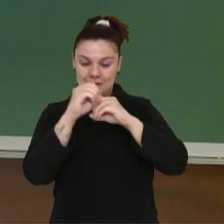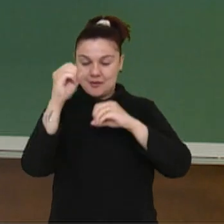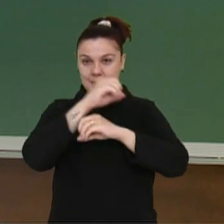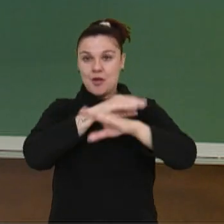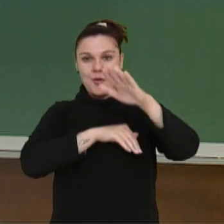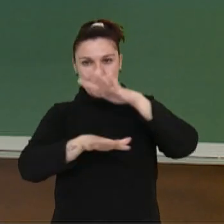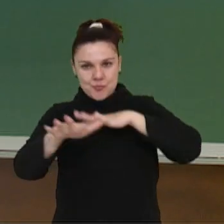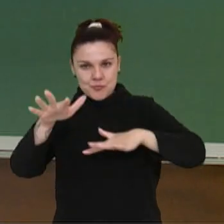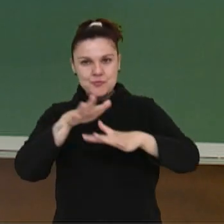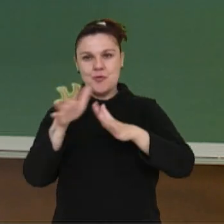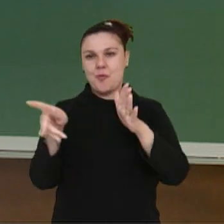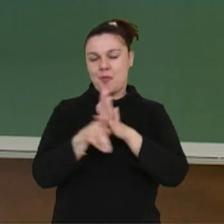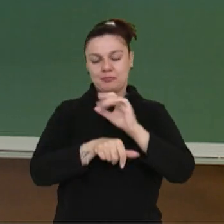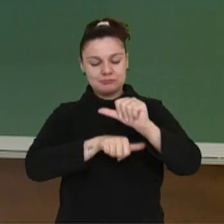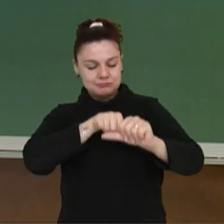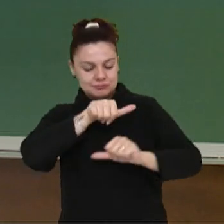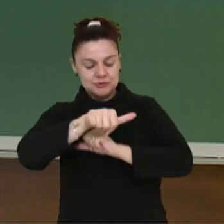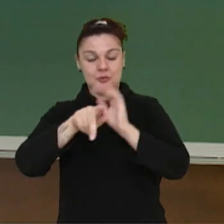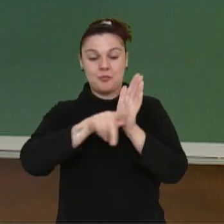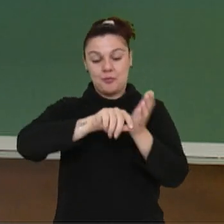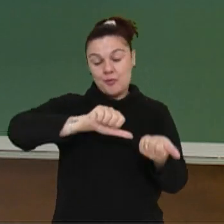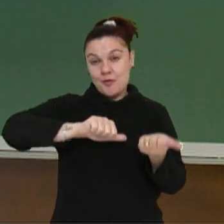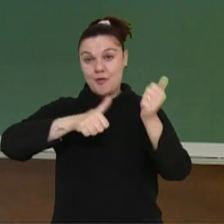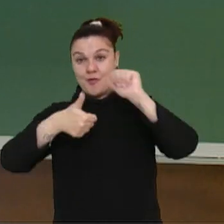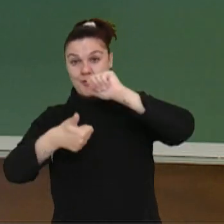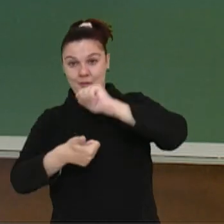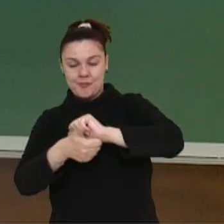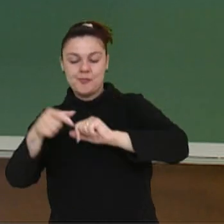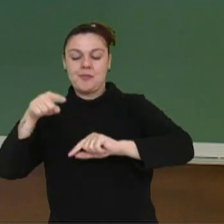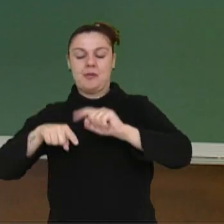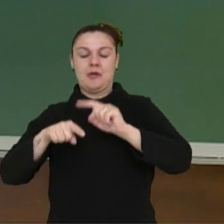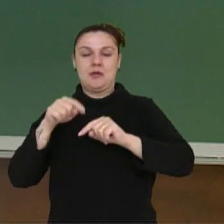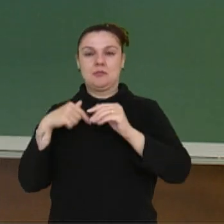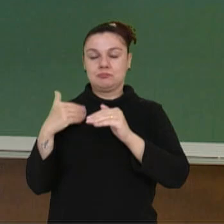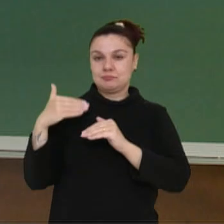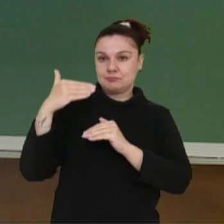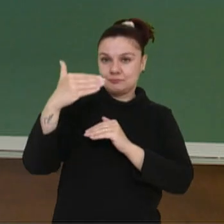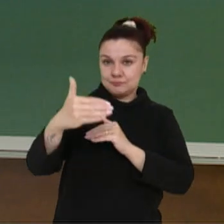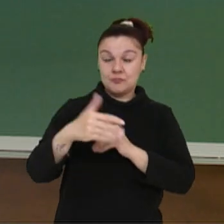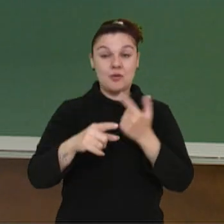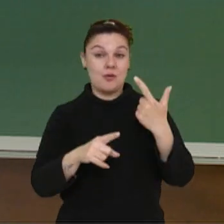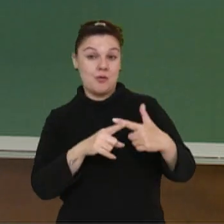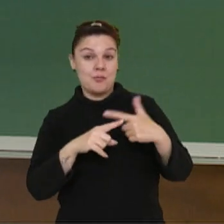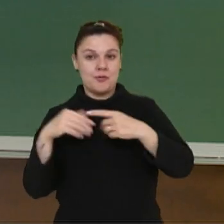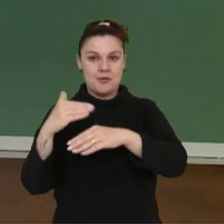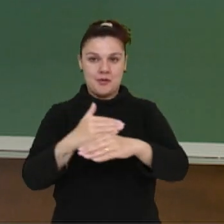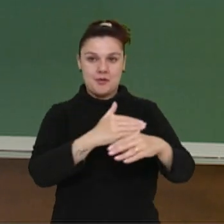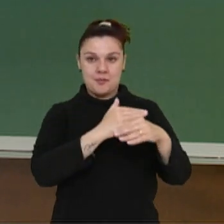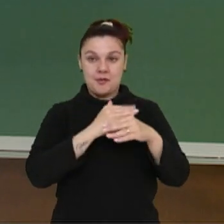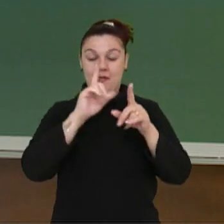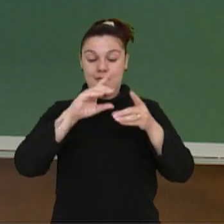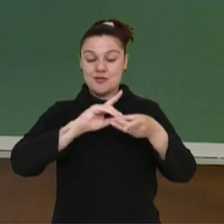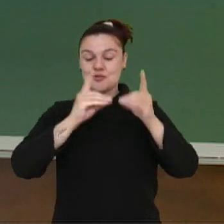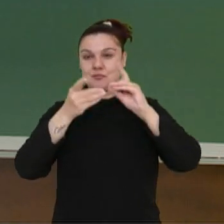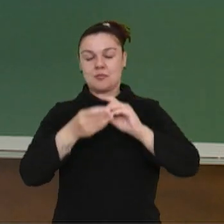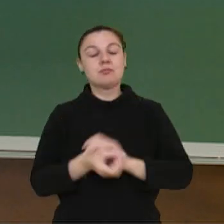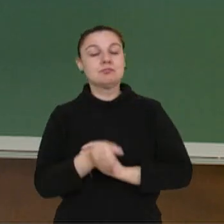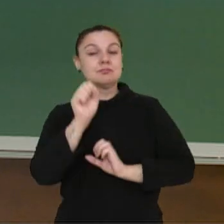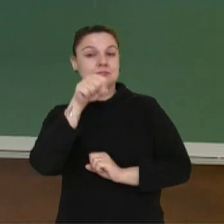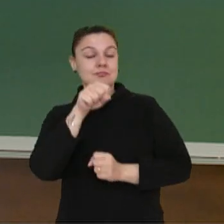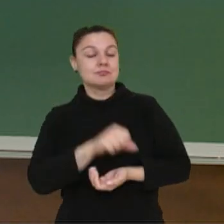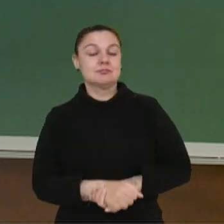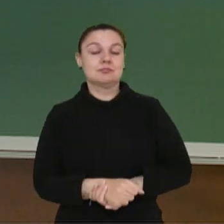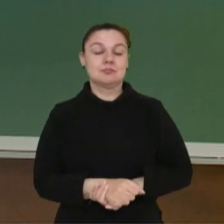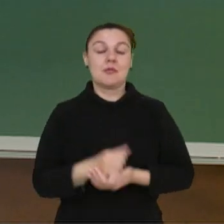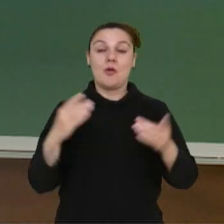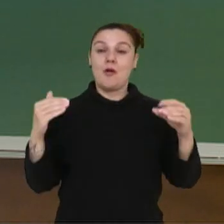complexo ativado, transformação de uma substância em outra, permanecem em evolução, pois o equilíbrio é dinâmico. Exatamente isso.